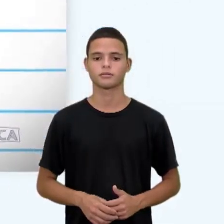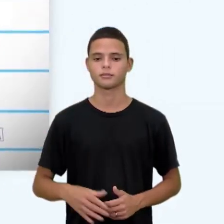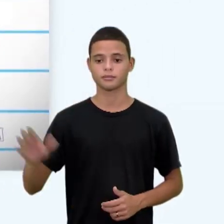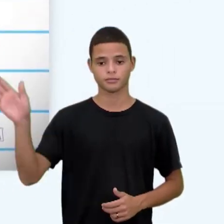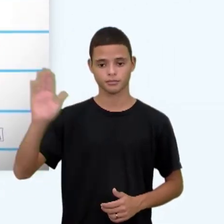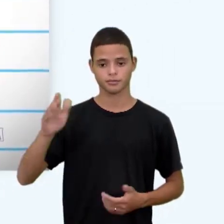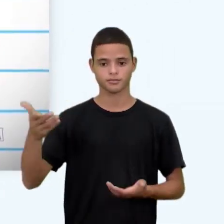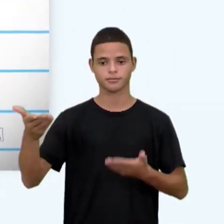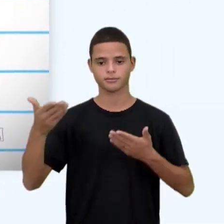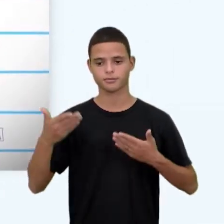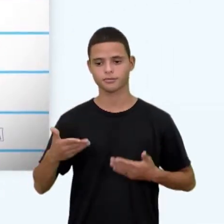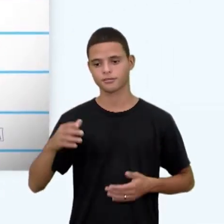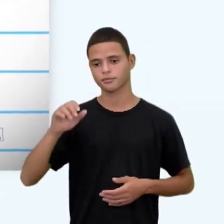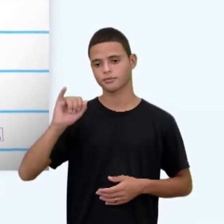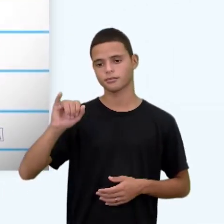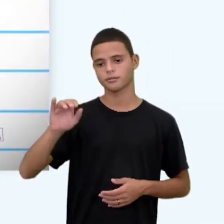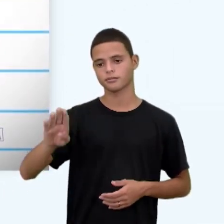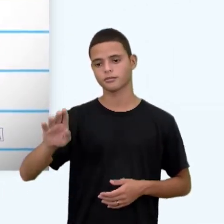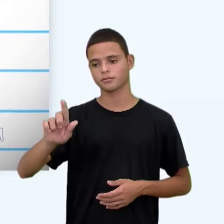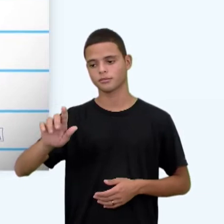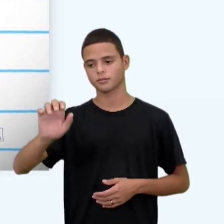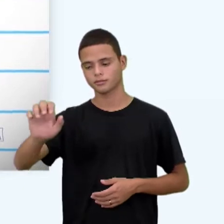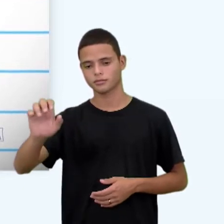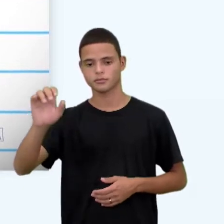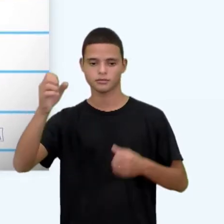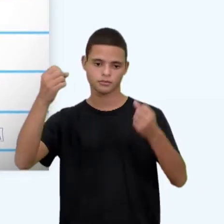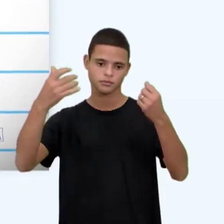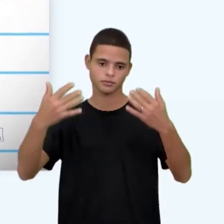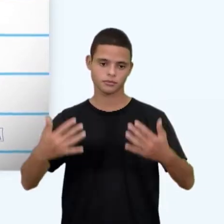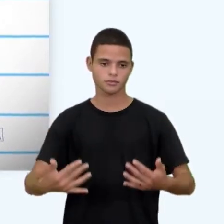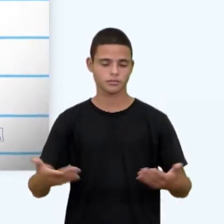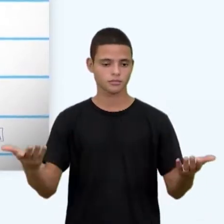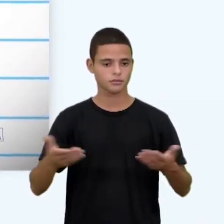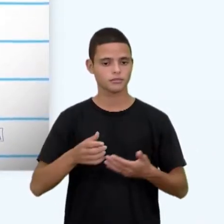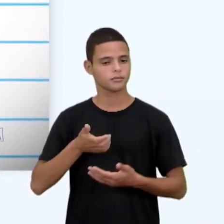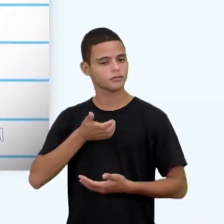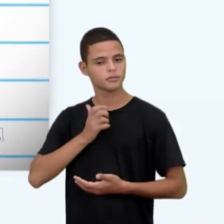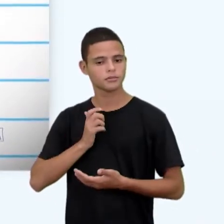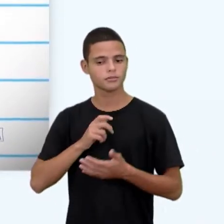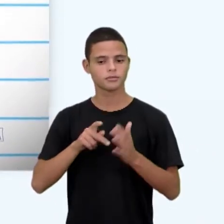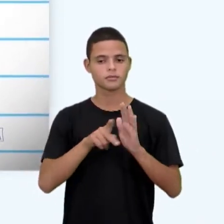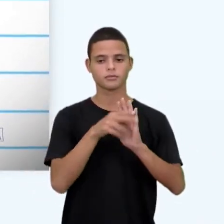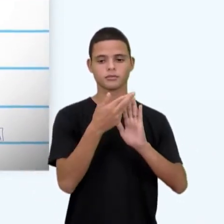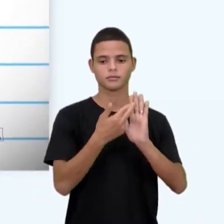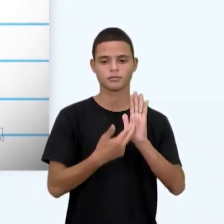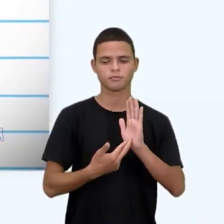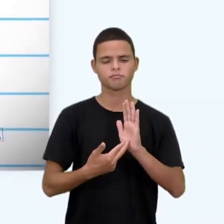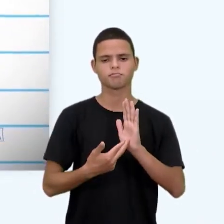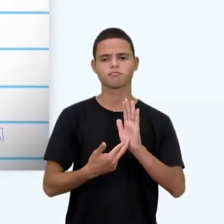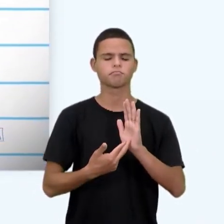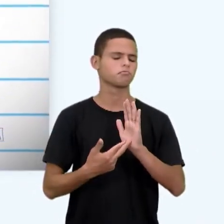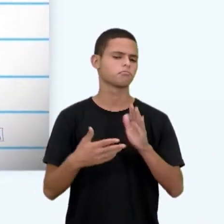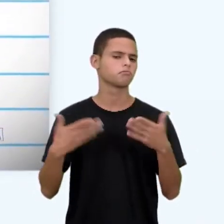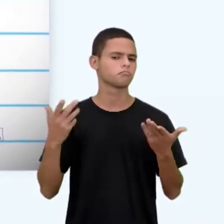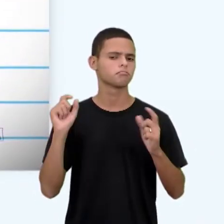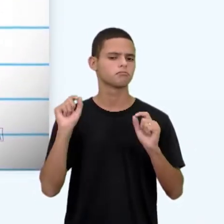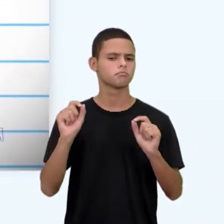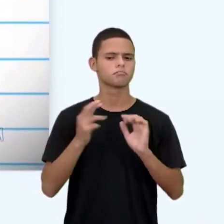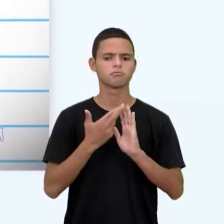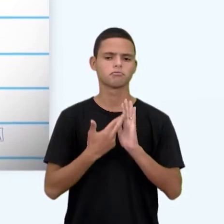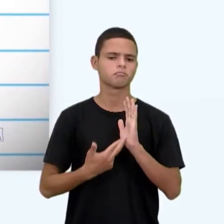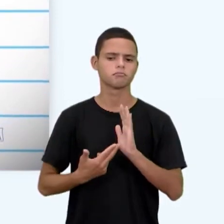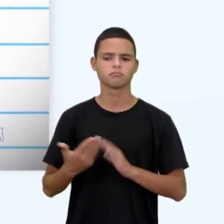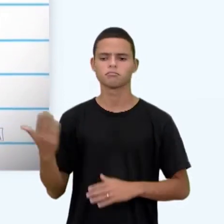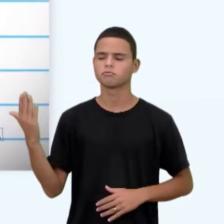Olá, sejam bem-vindos ao IBGE Explica. Hoje o nosso assunto são as estatísticas do registro civil. Mas afinal de contas, o que é um registro